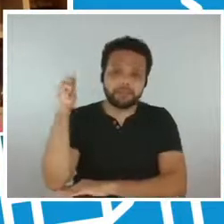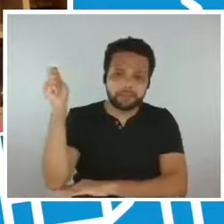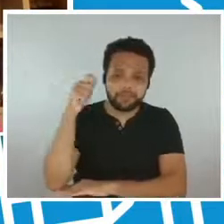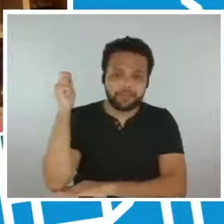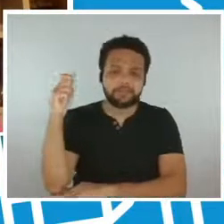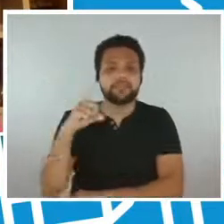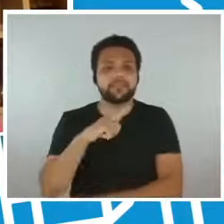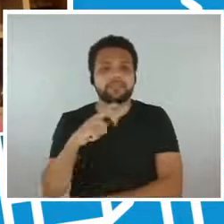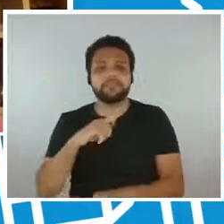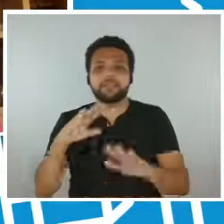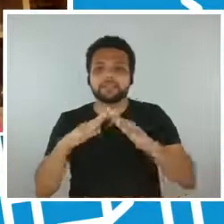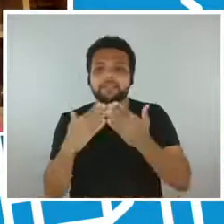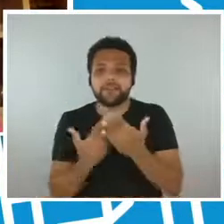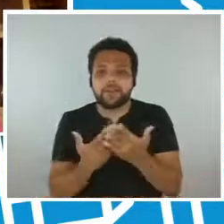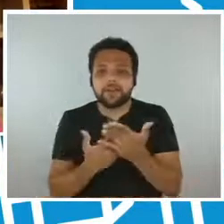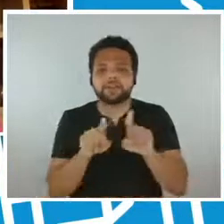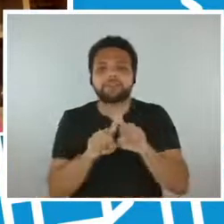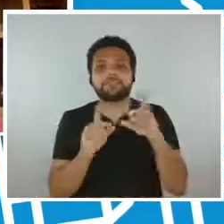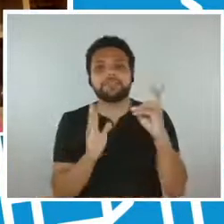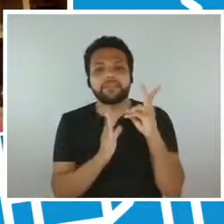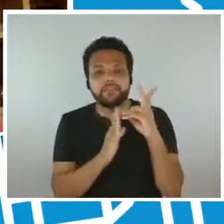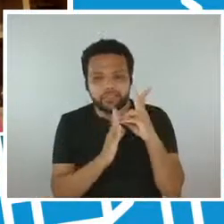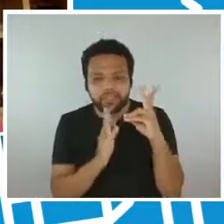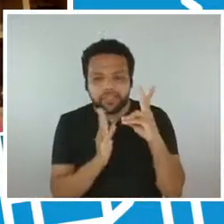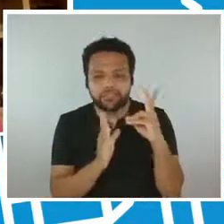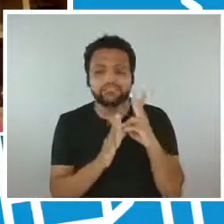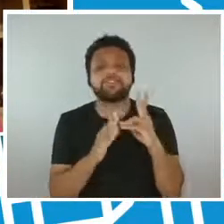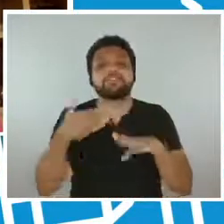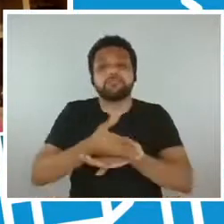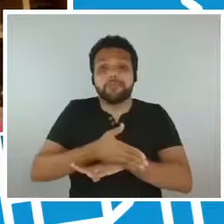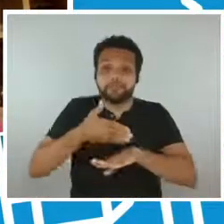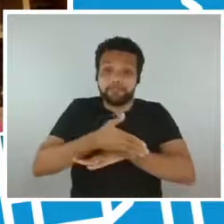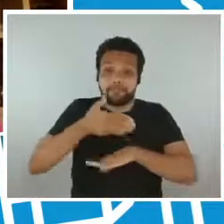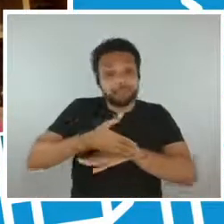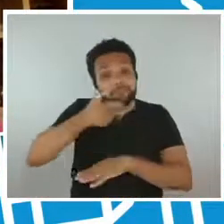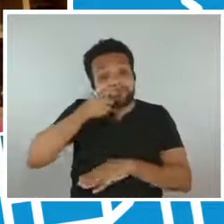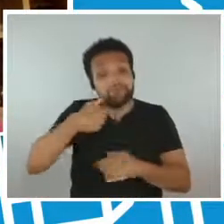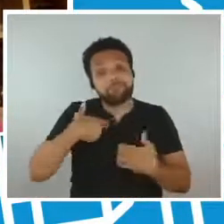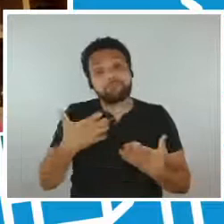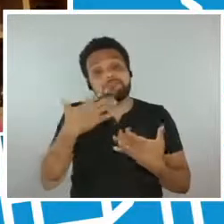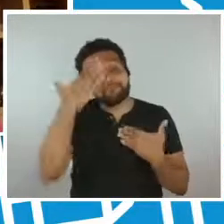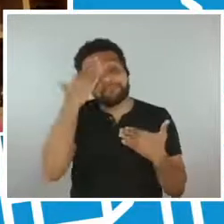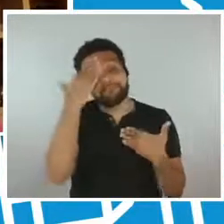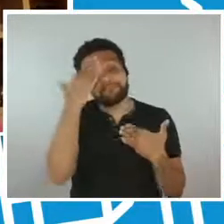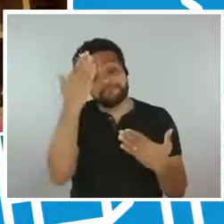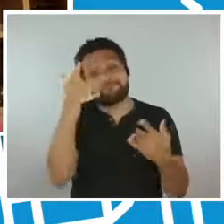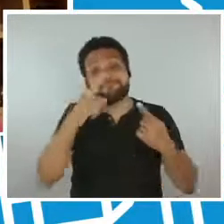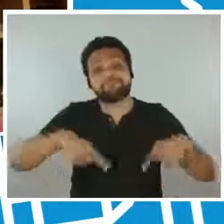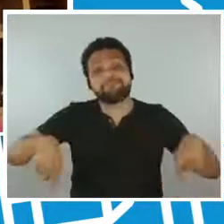escolas indígenas participando aqui da conversa. Então, queria agradecer muito a